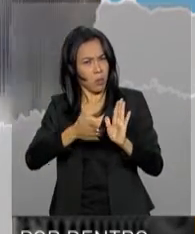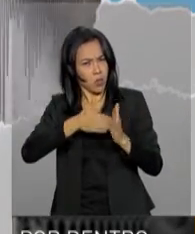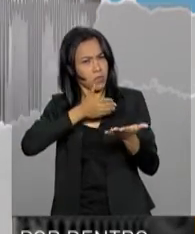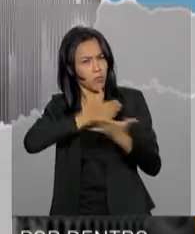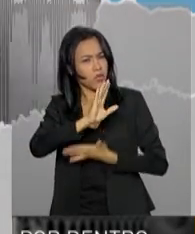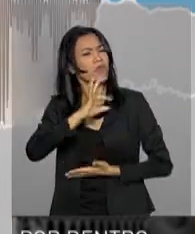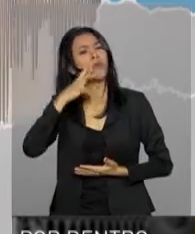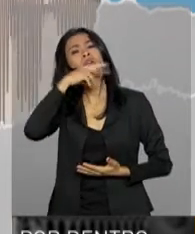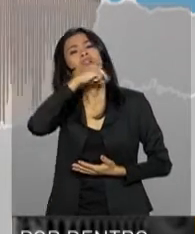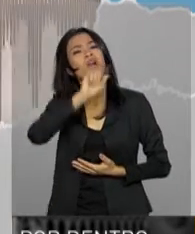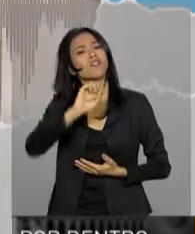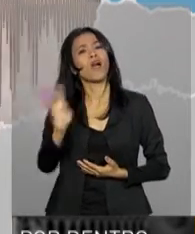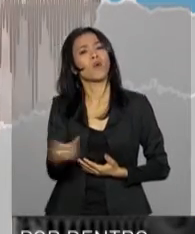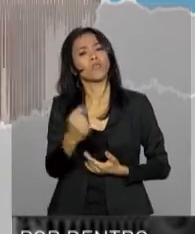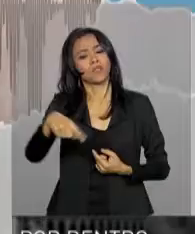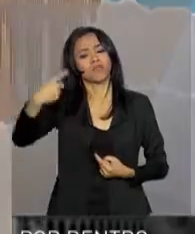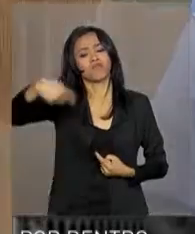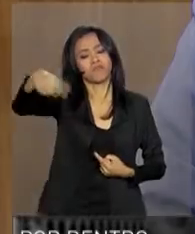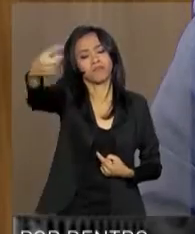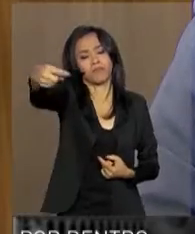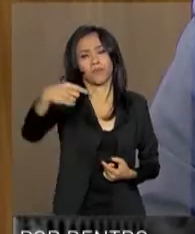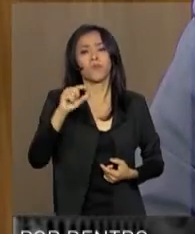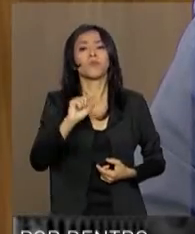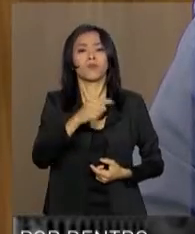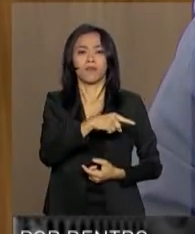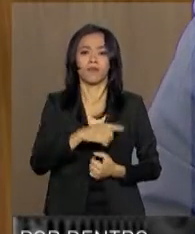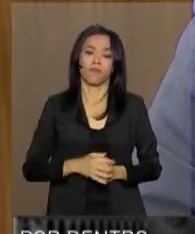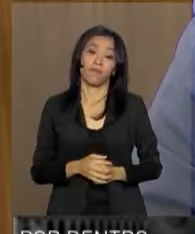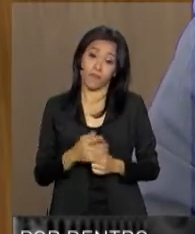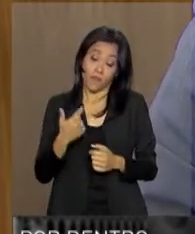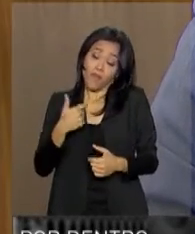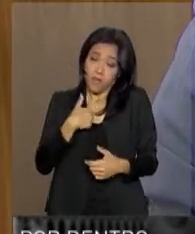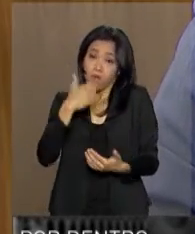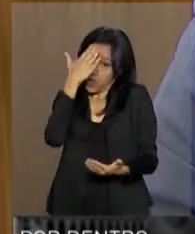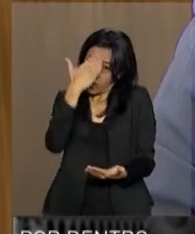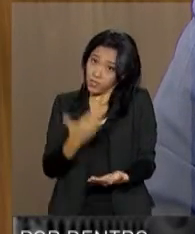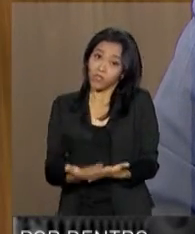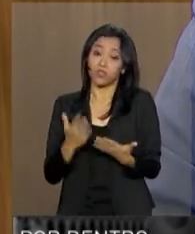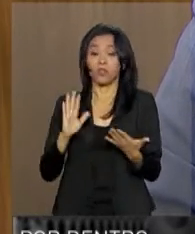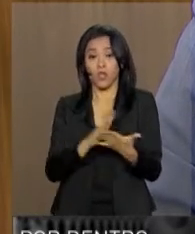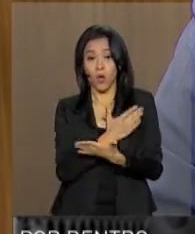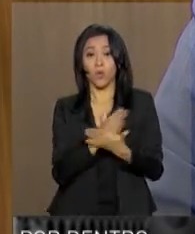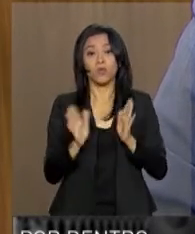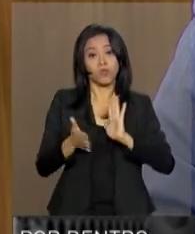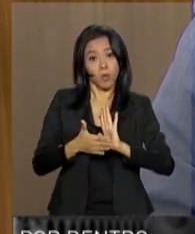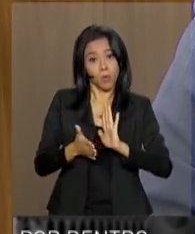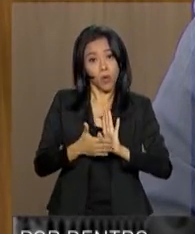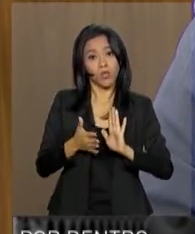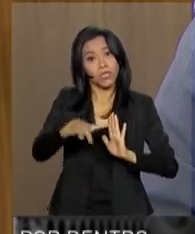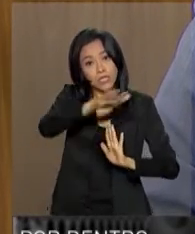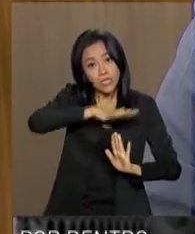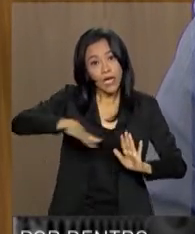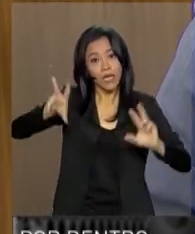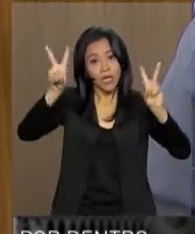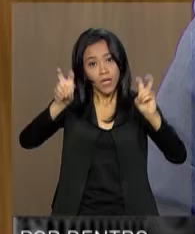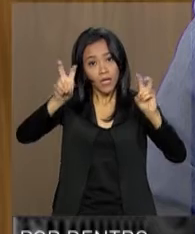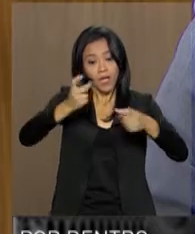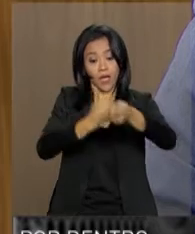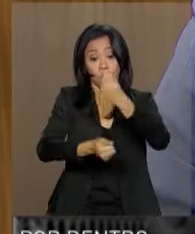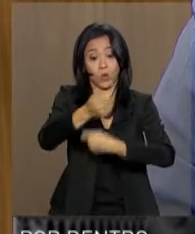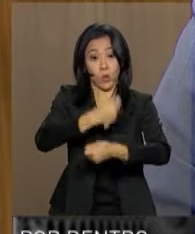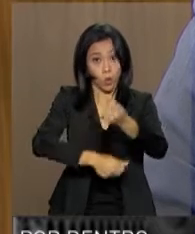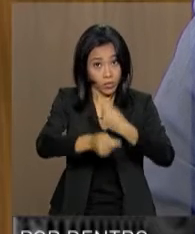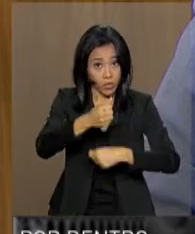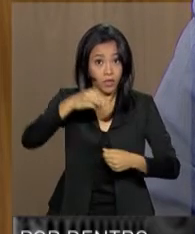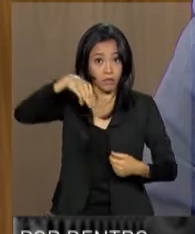ministro não acredito na prova na aprovação de algumas reformas microeconômicas o governo ele tem intensificado a conversa